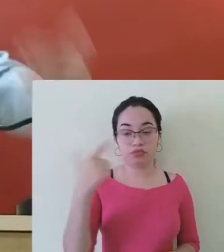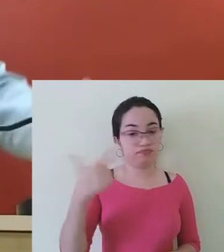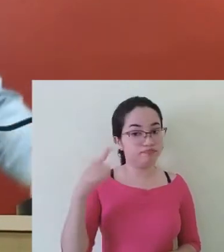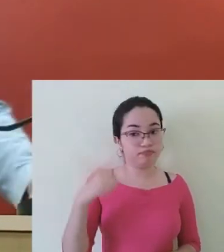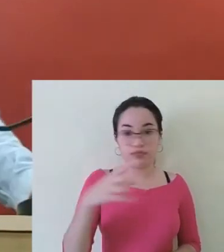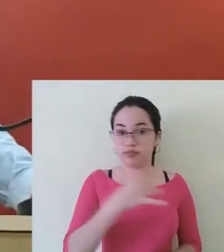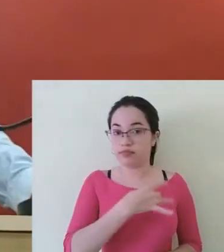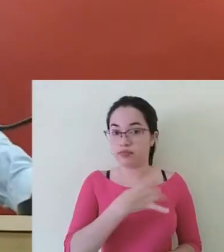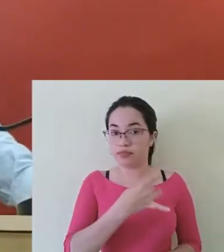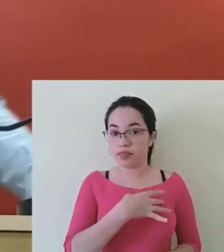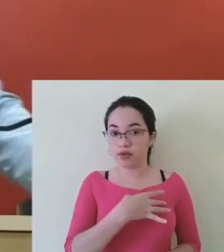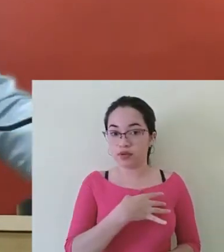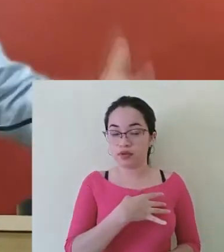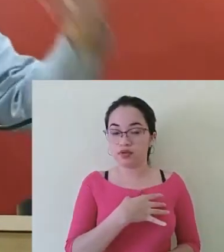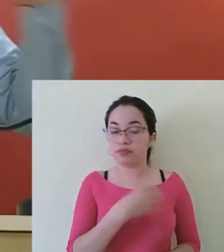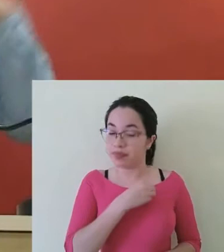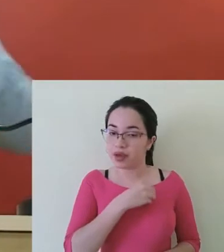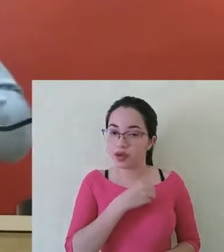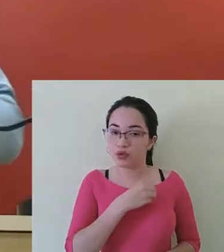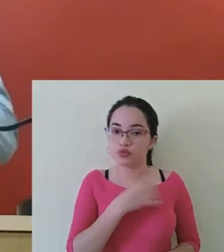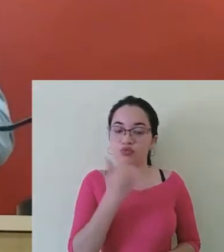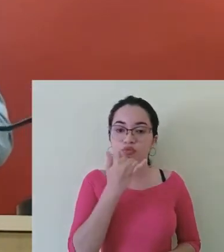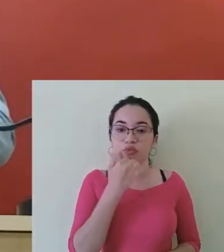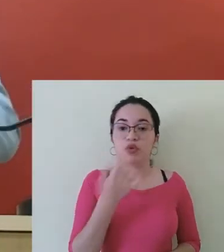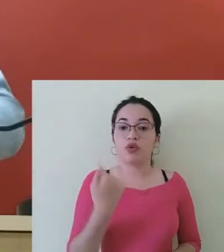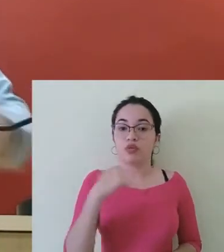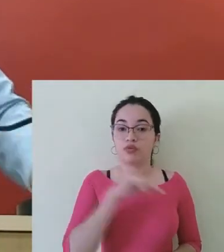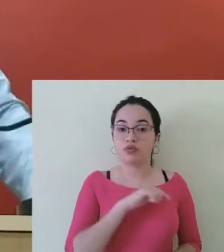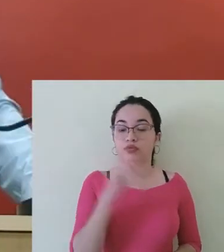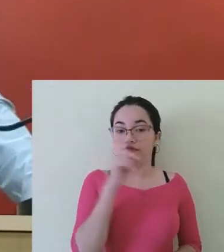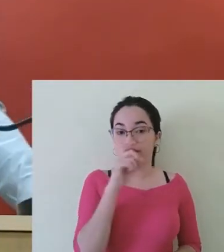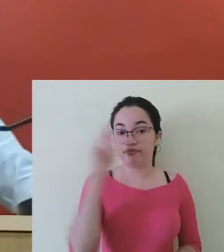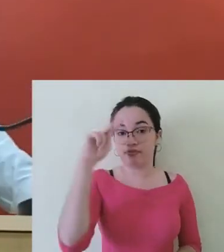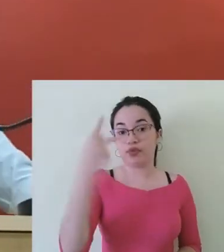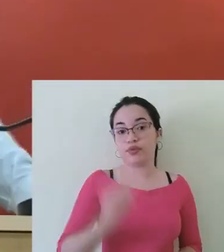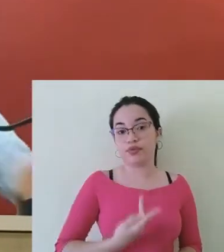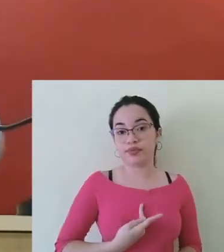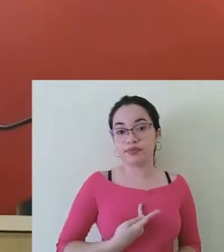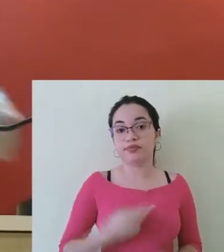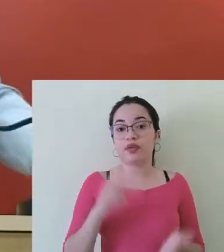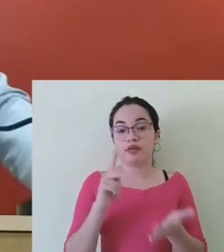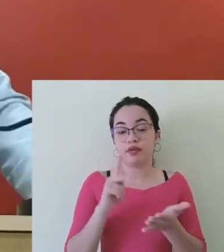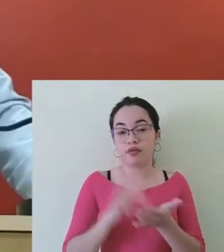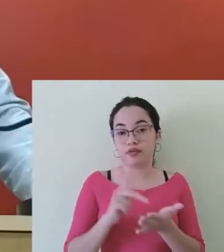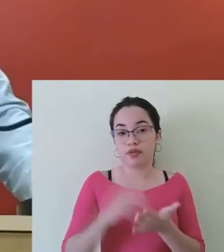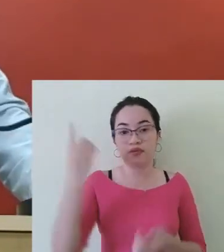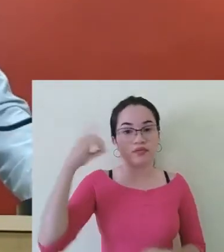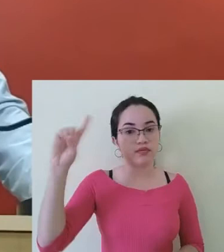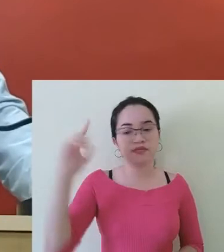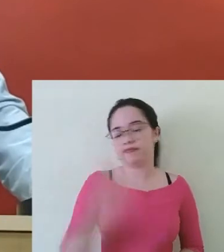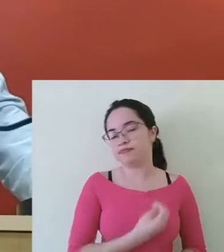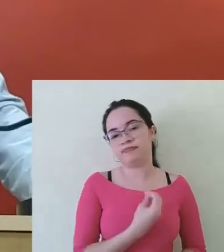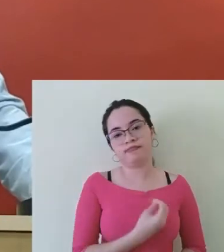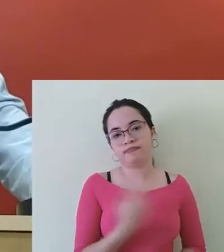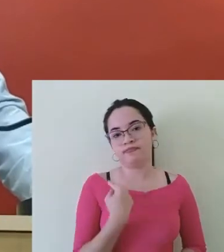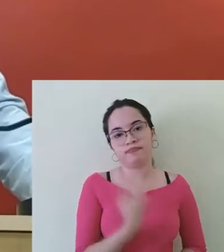não temos pecados, nós estamos enganando a nós mesmos e a verdade de Deus